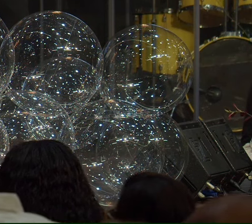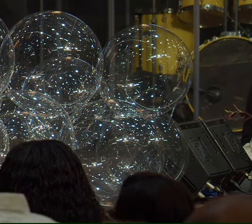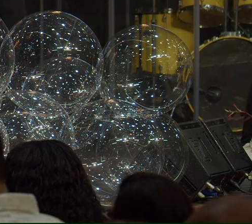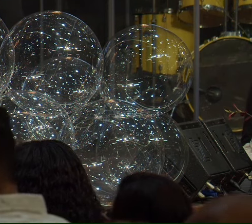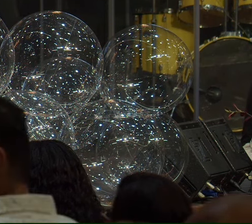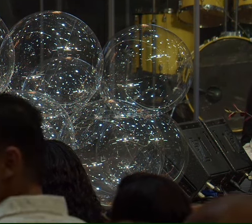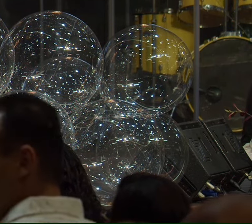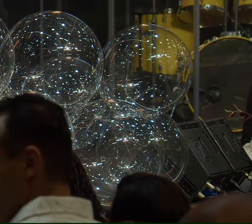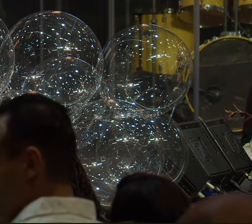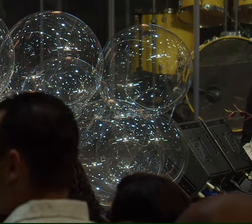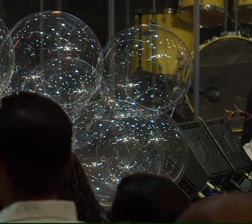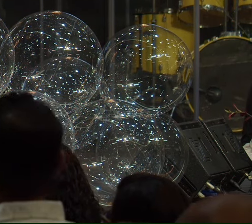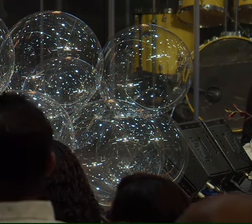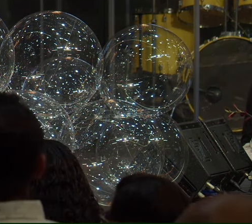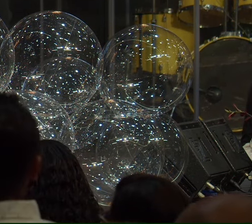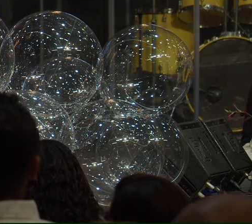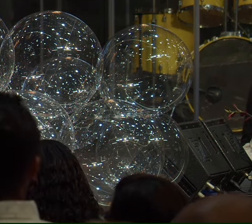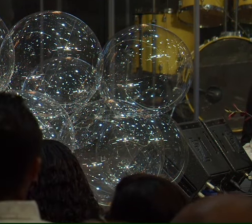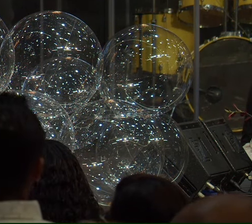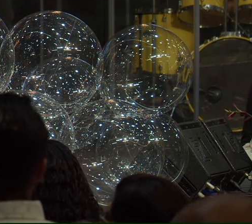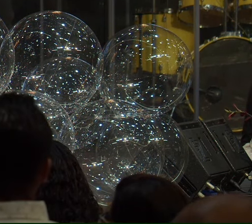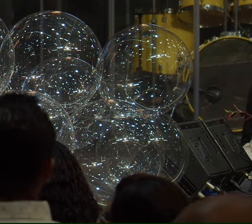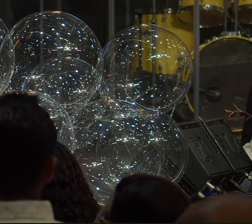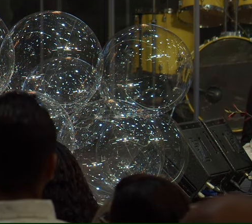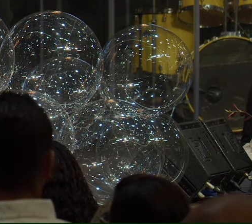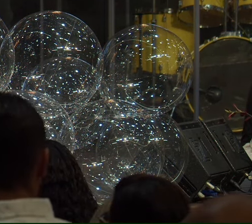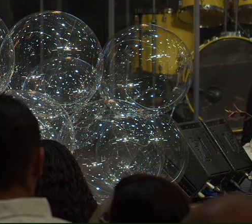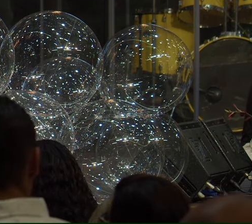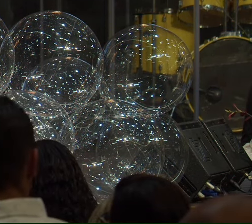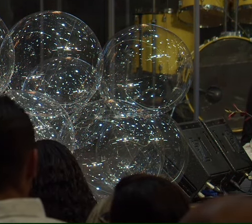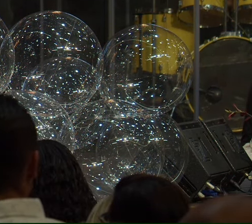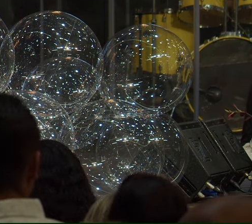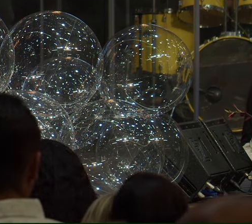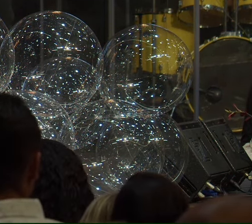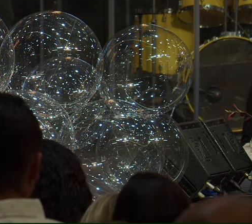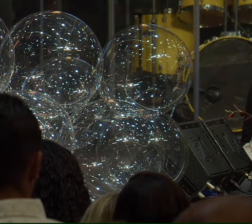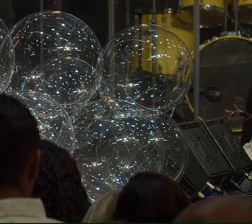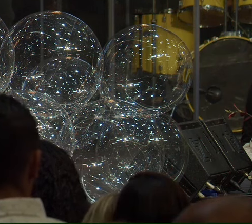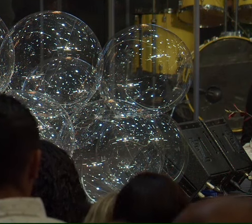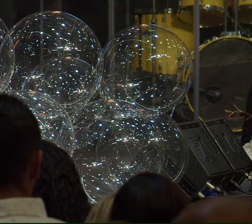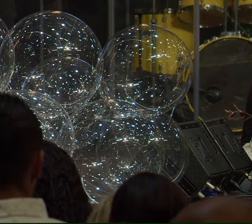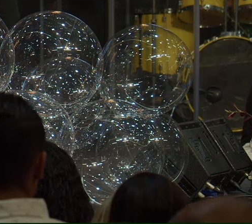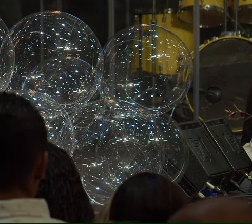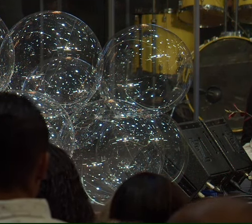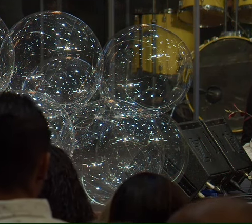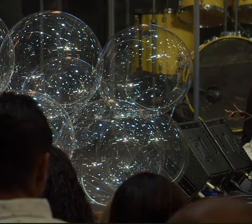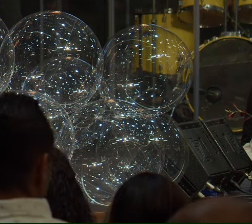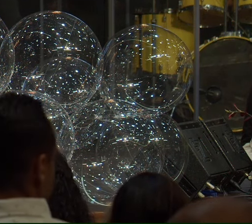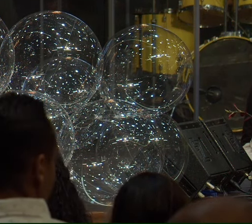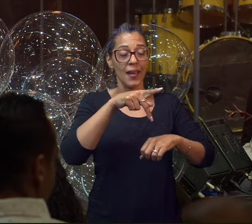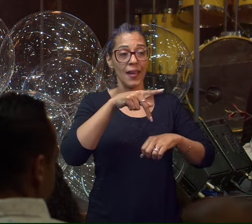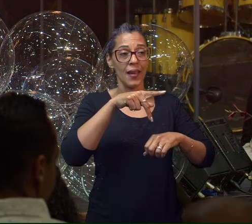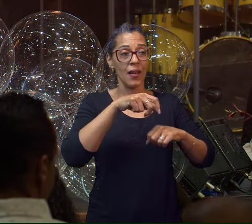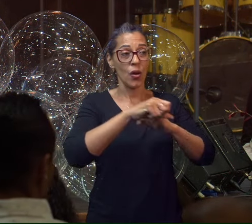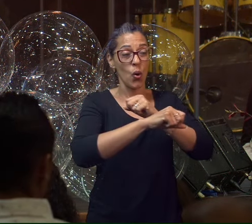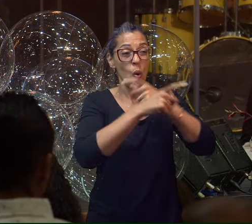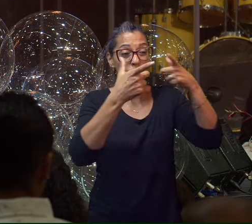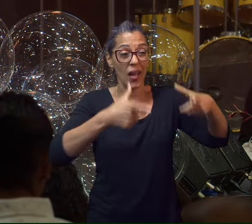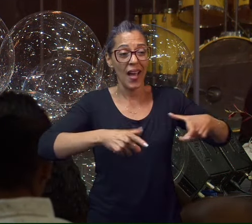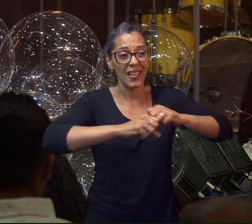farei dele uma grande nação e abriu-lhe Deus os olhos e viu um poço de água e